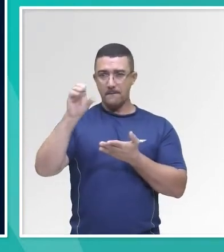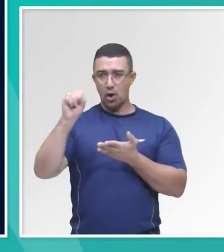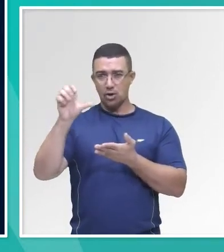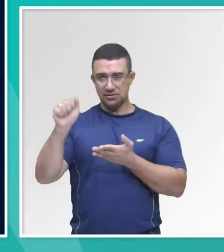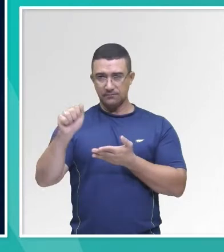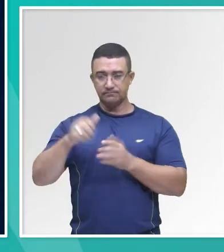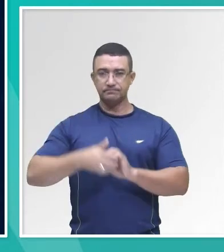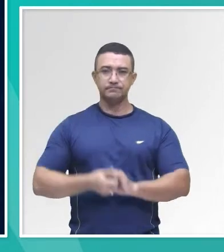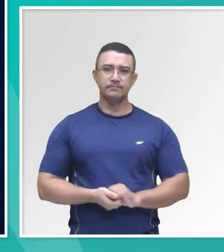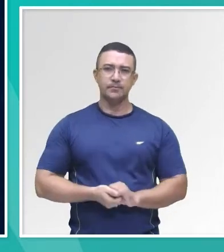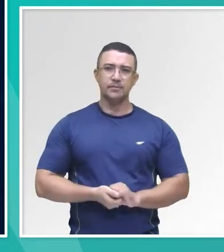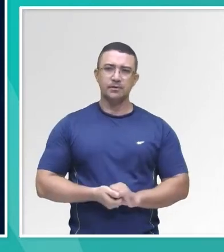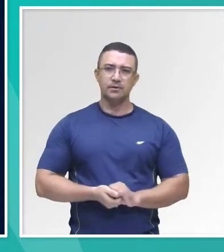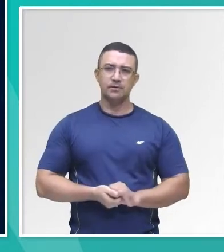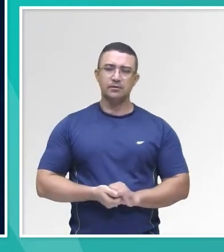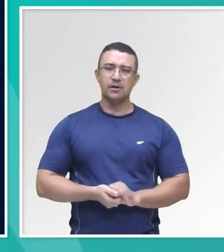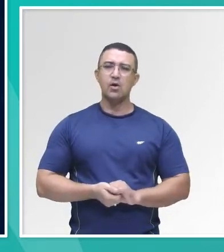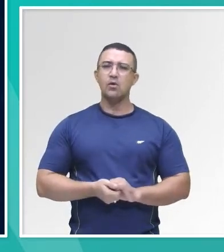vieram aí